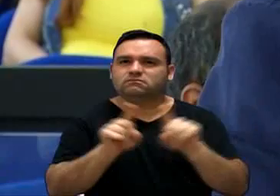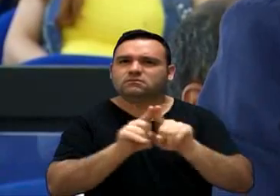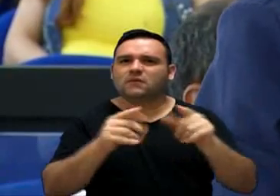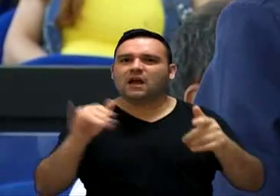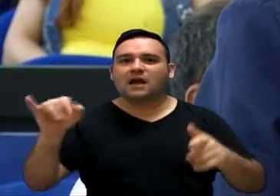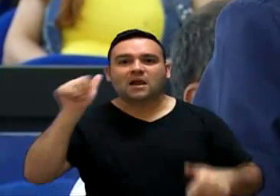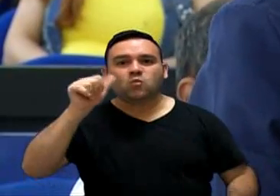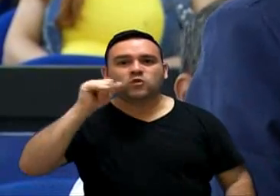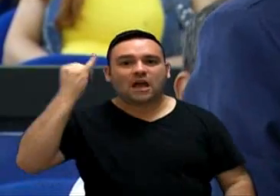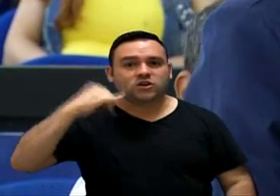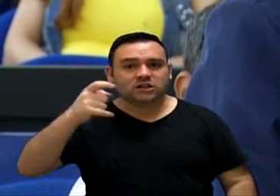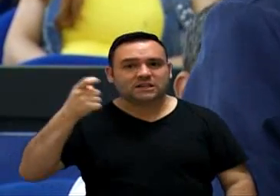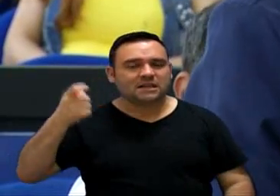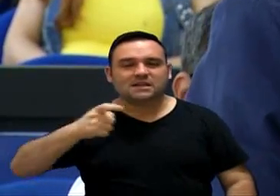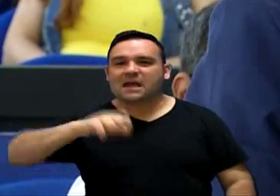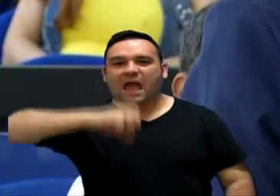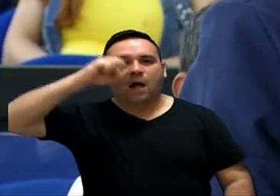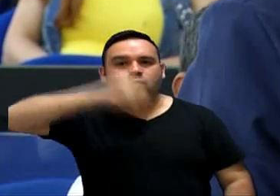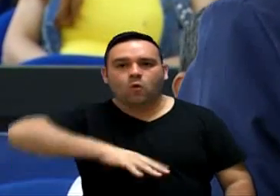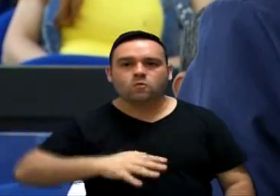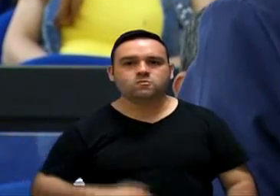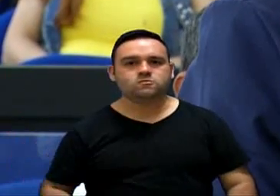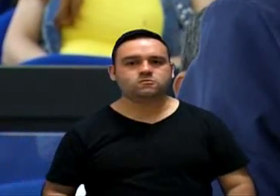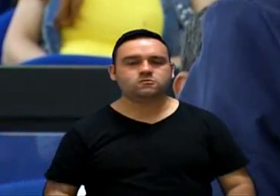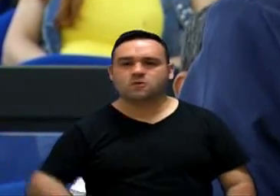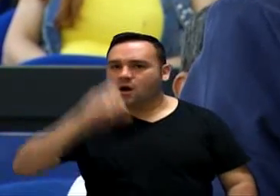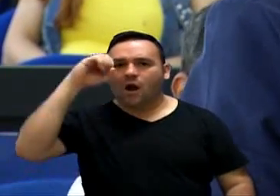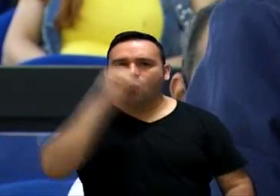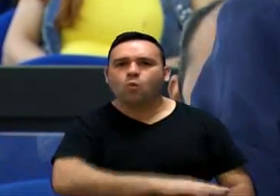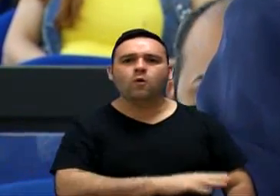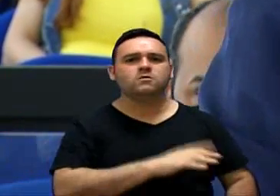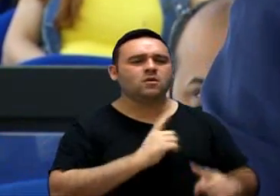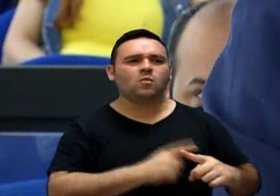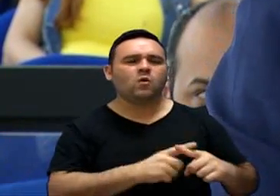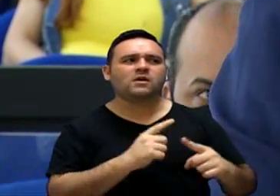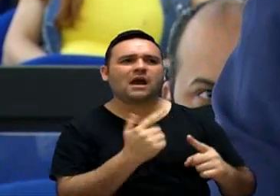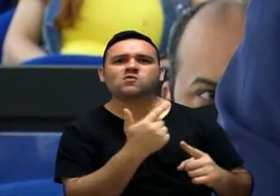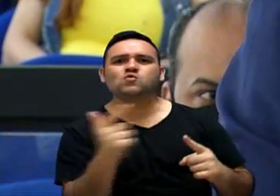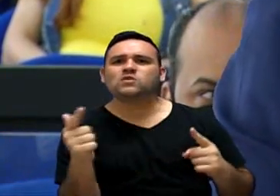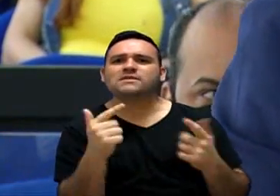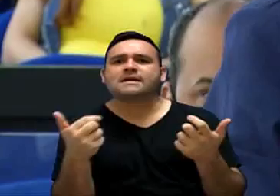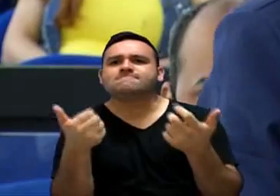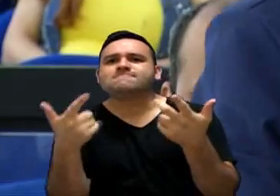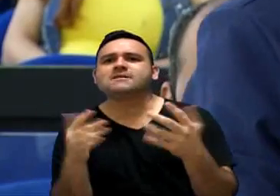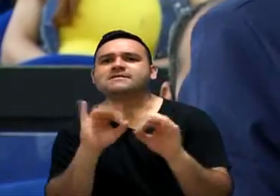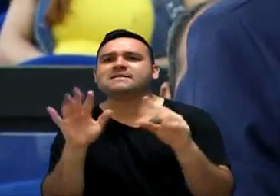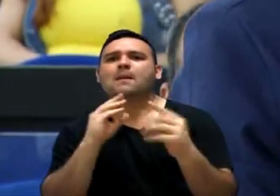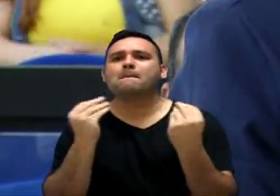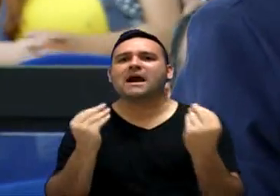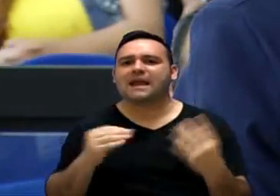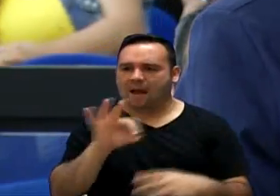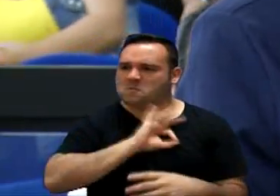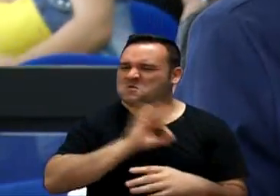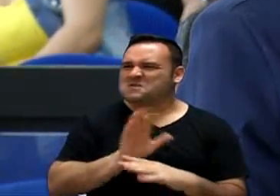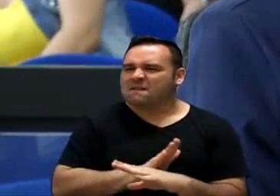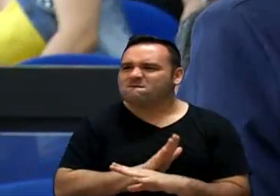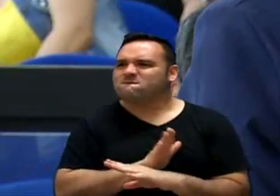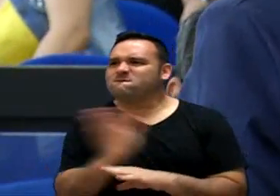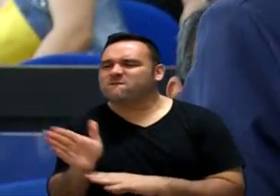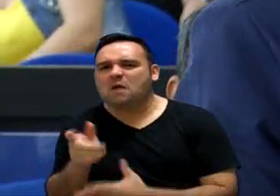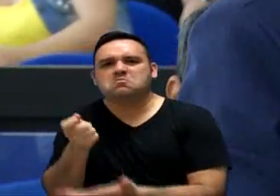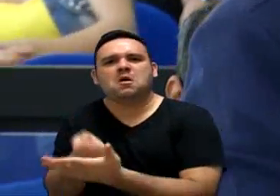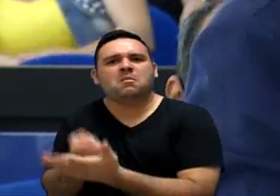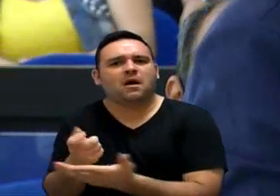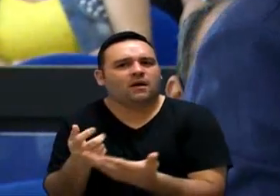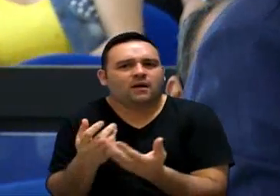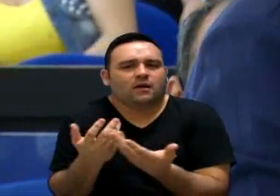feito com a ex-prefeita foi um abuso. Um abuso porque não tem ainda nenhuma explicação para isso. A necessidade